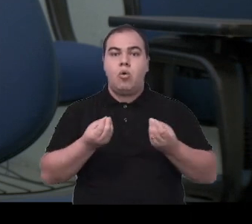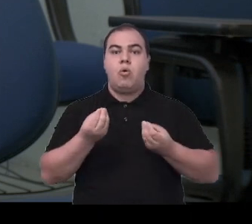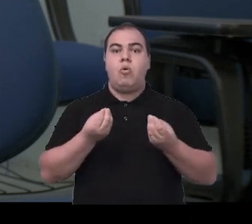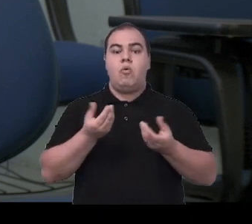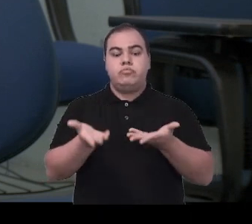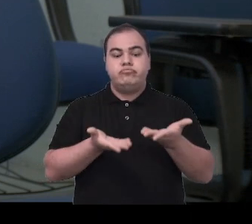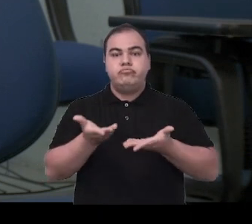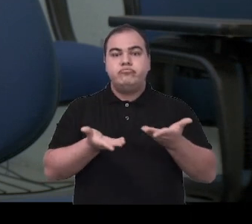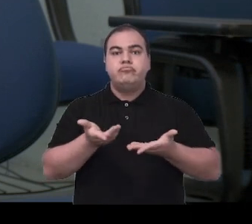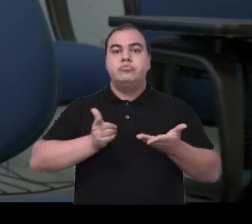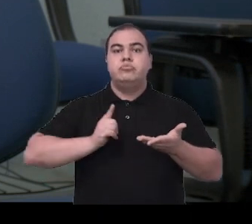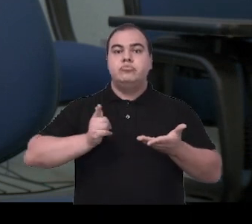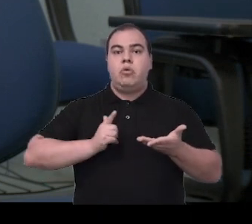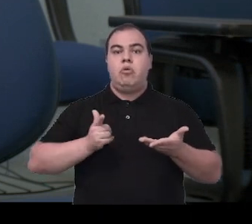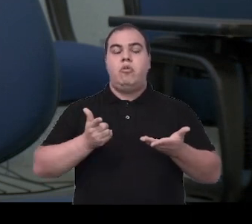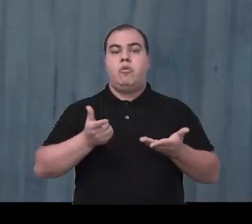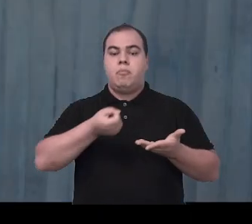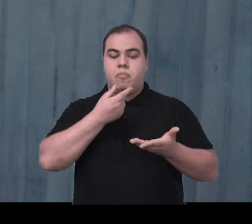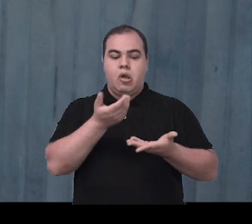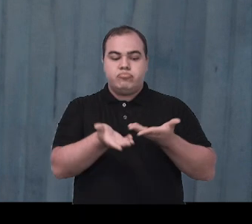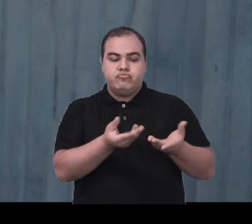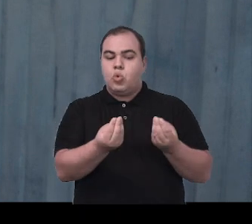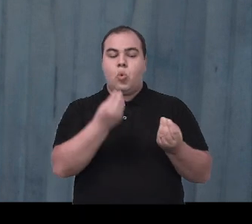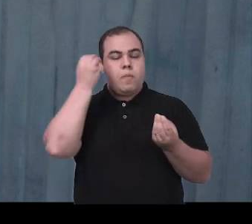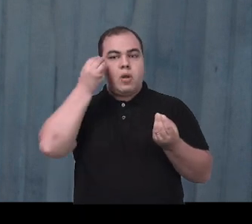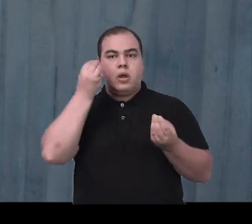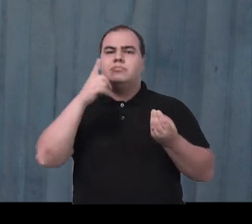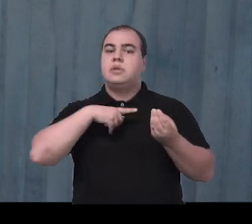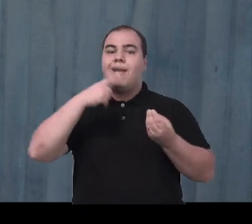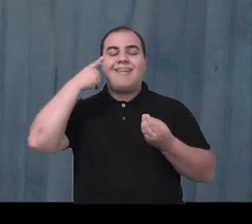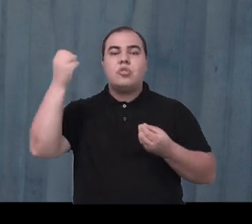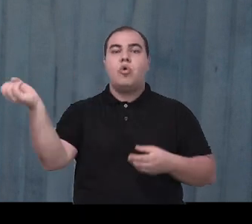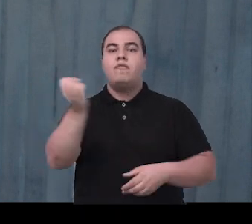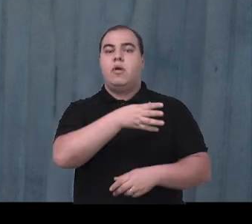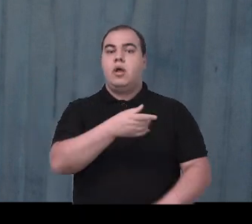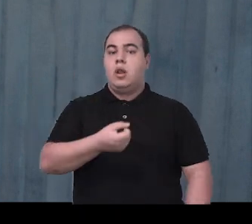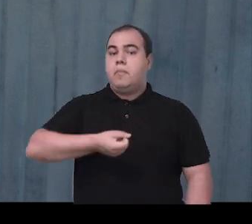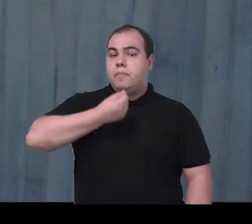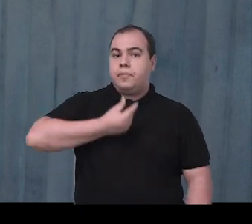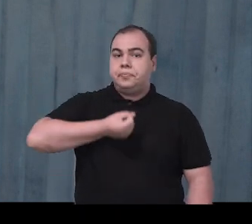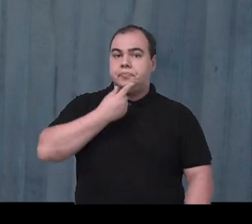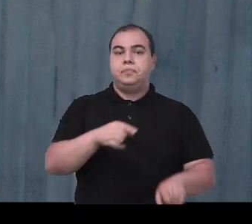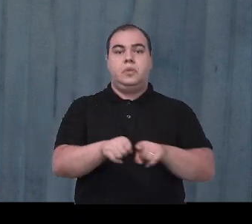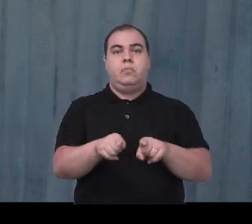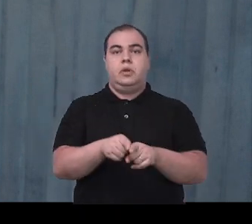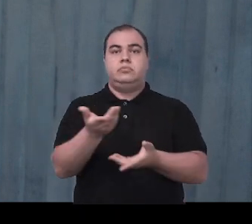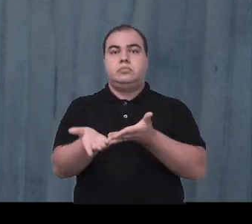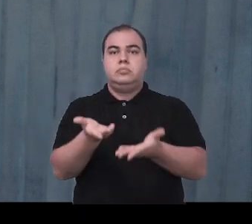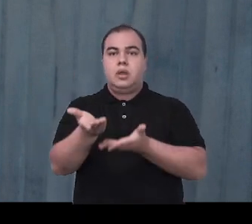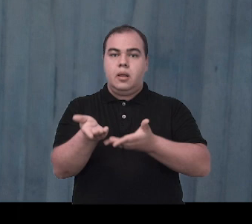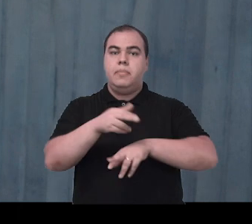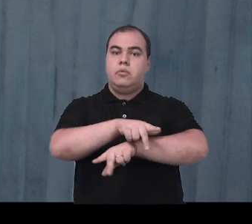de medicamentos psiquiátricos, né? E para isso precisa sempre estar inovando. tanto na parte medicamentosa quanto